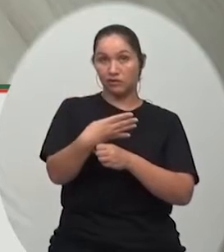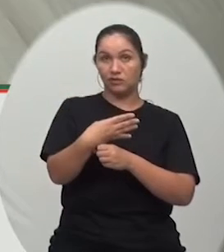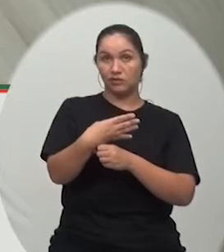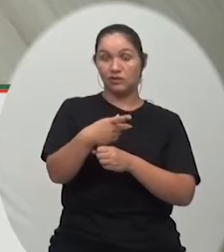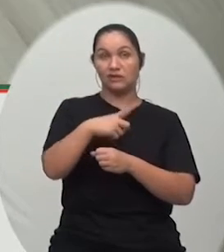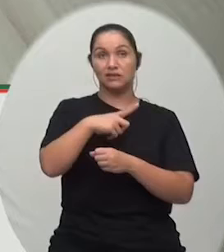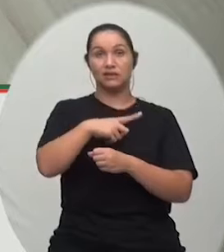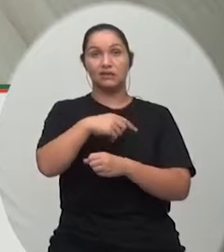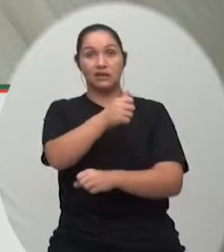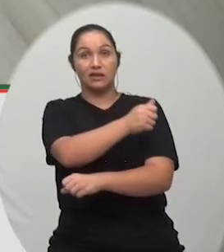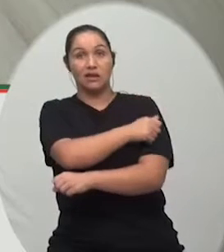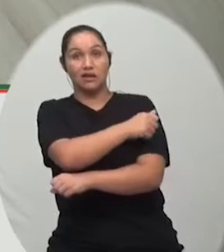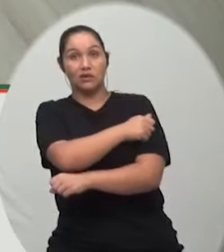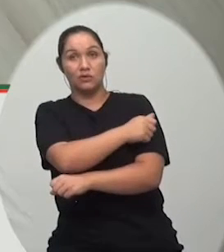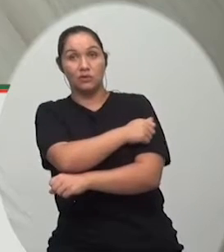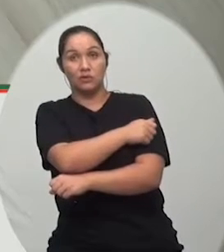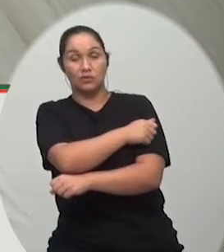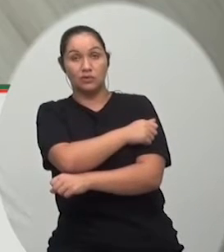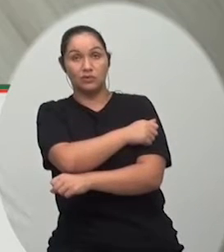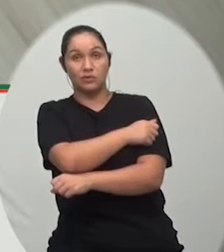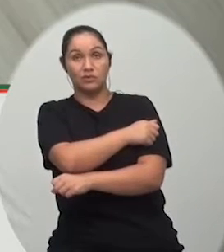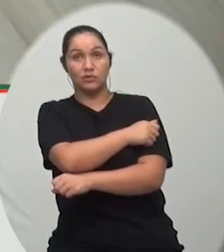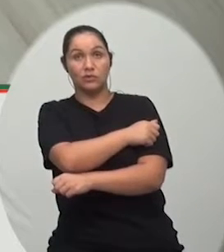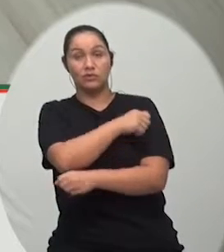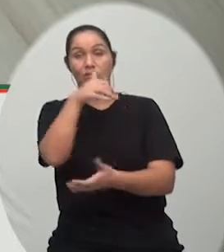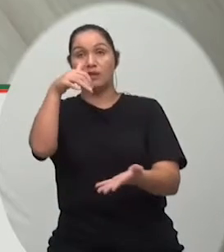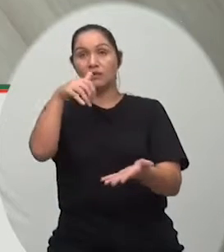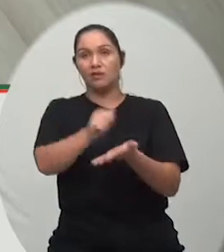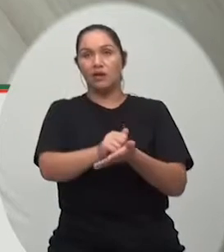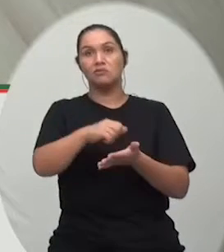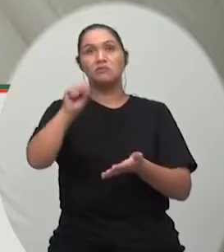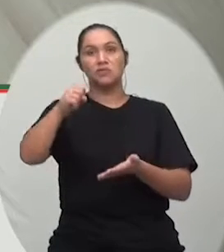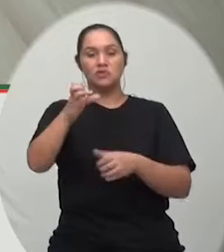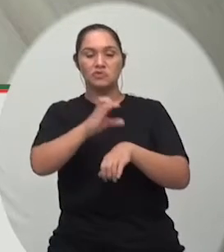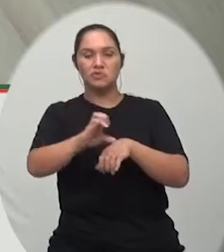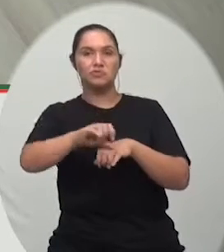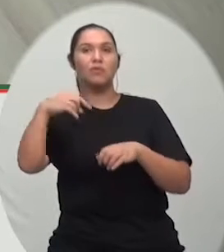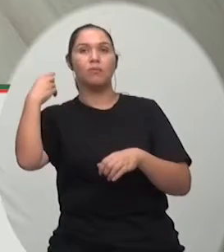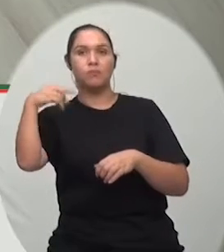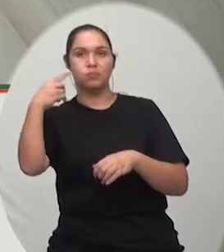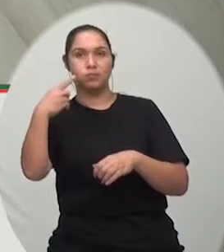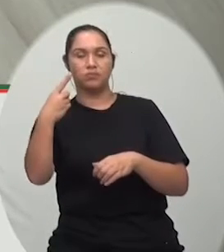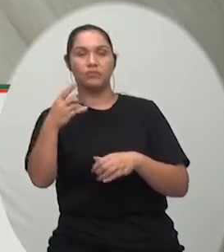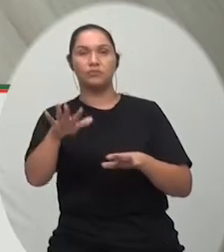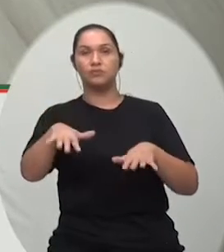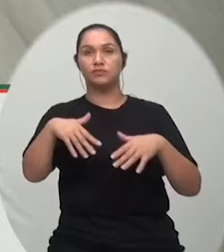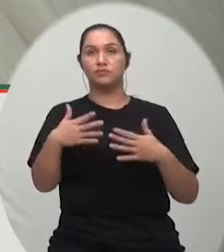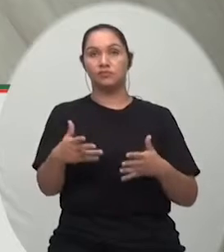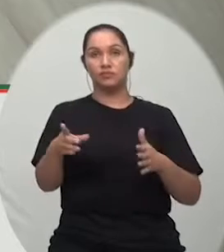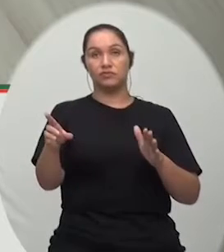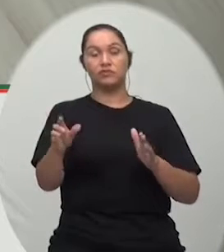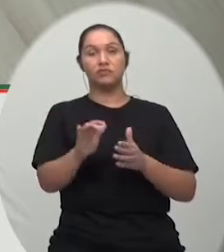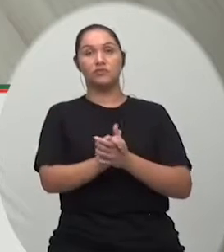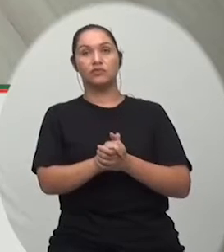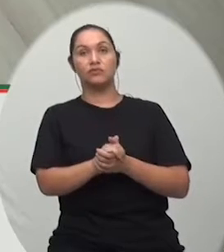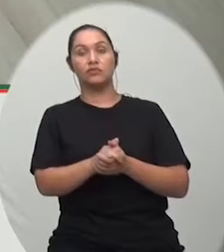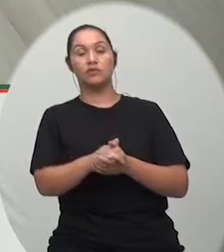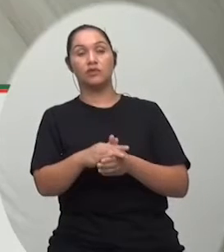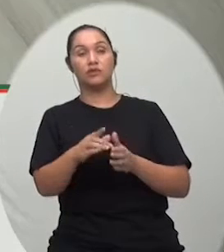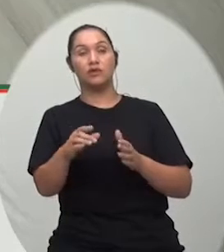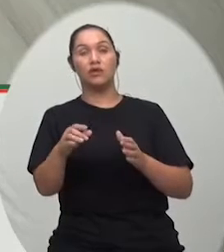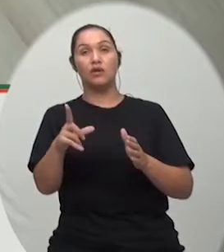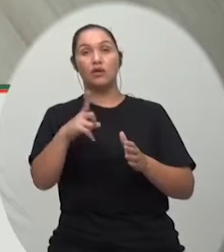estudantes matriculados no país. O Conselho Federal da OAB tem atuado de maneira incansável junto às autoridades